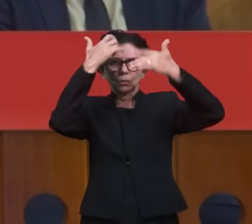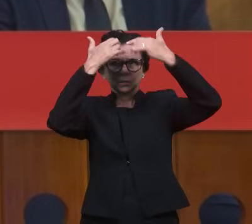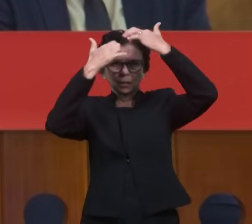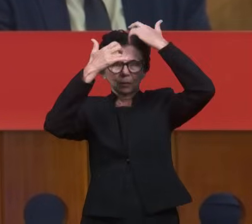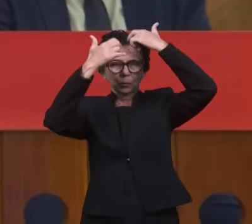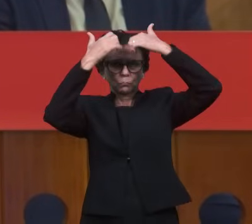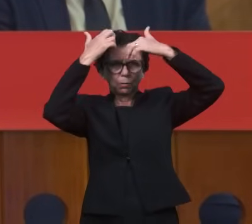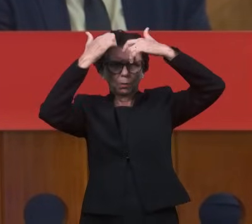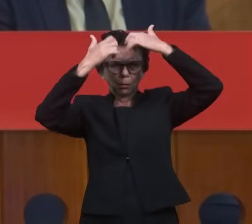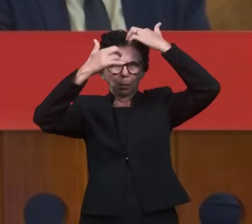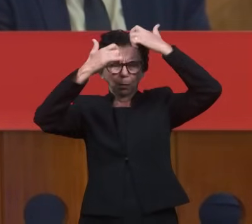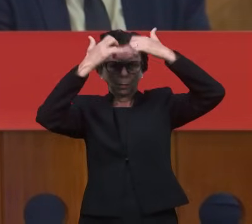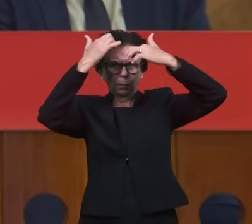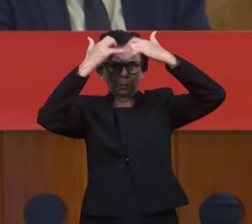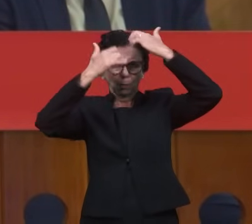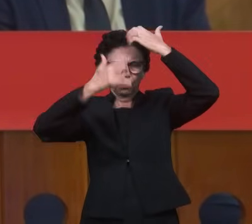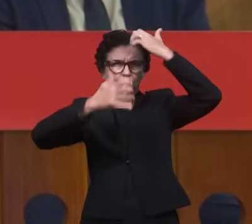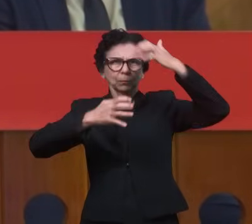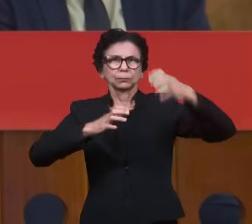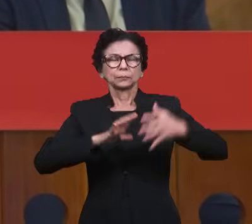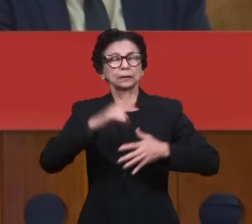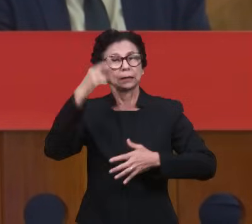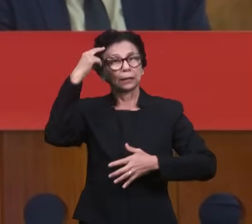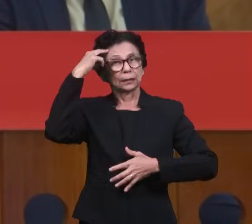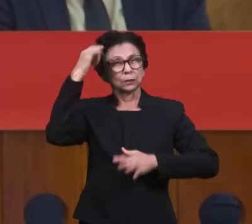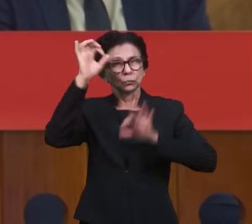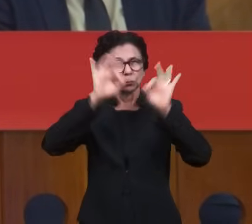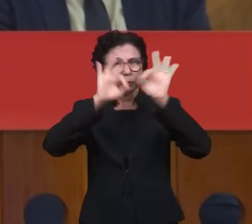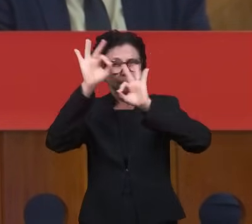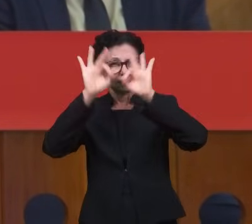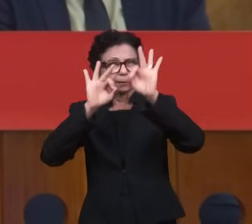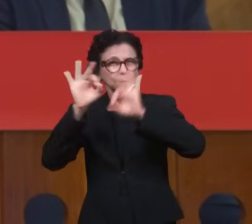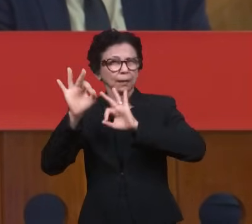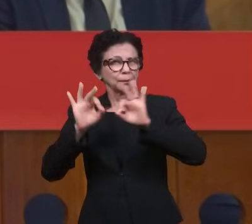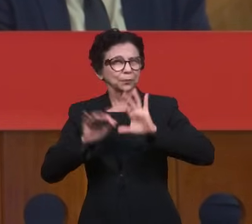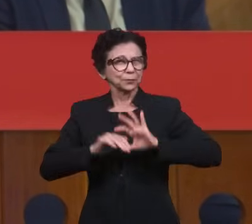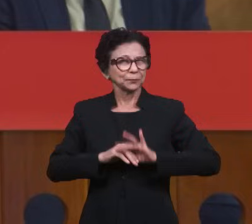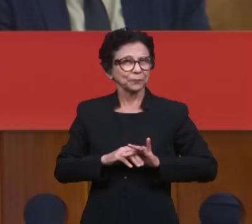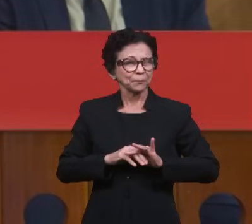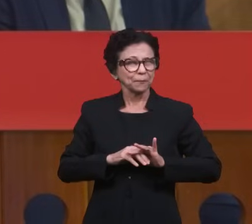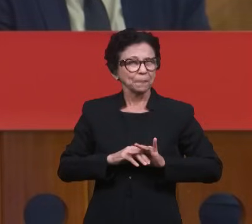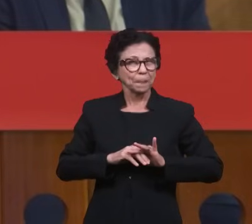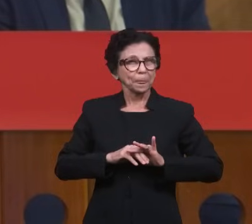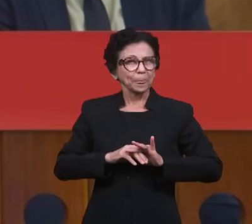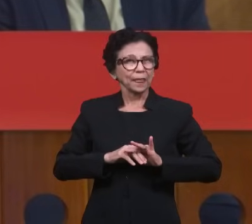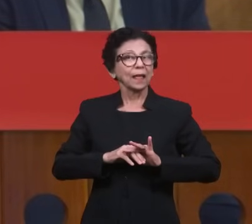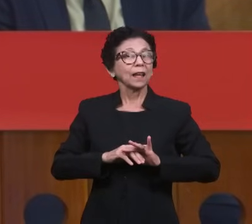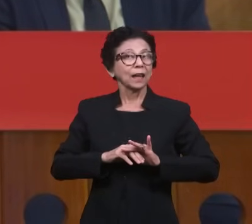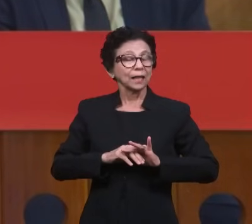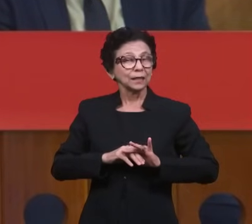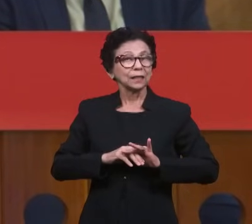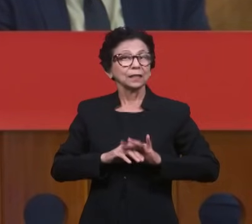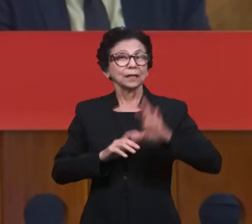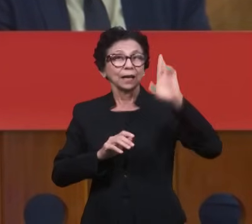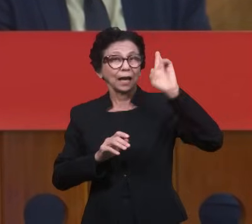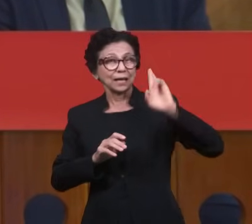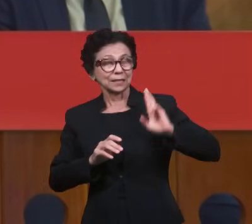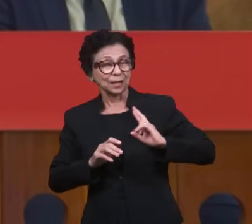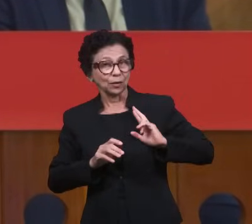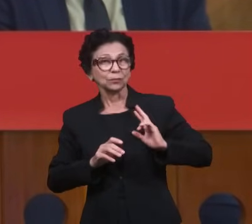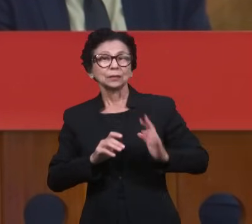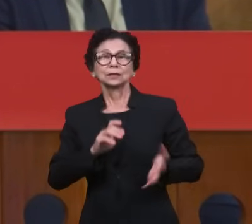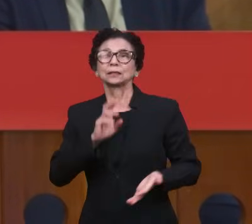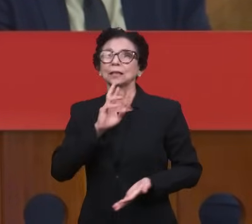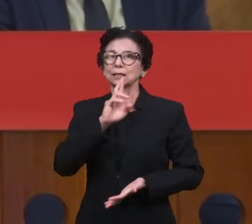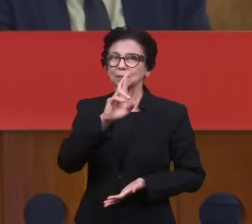e ali tudo é trabalhado, e dali você tem as respostas da razão, e é por